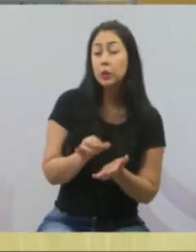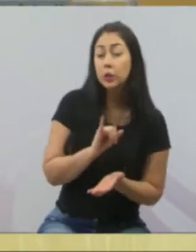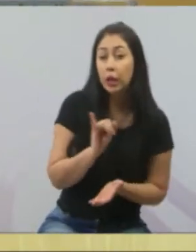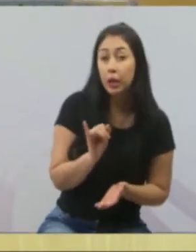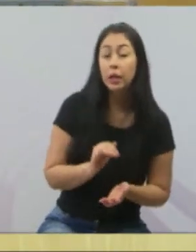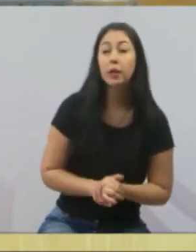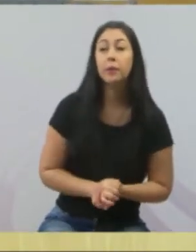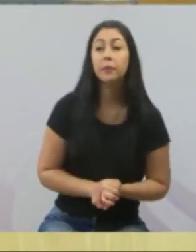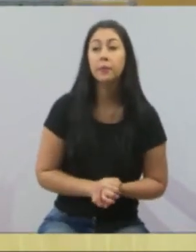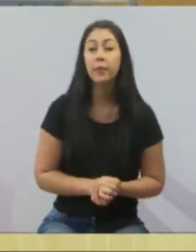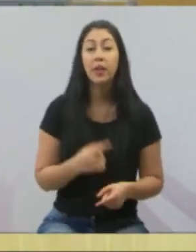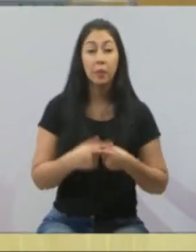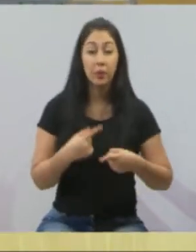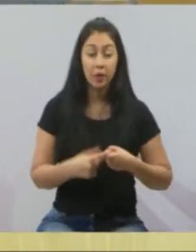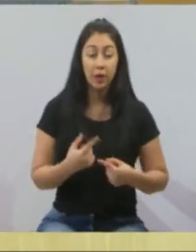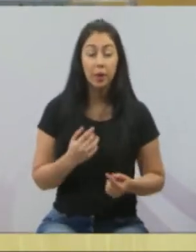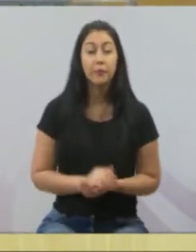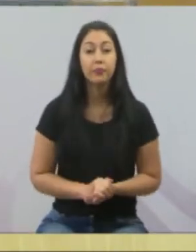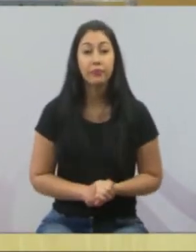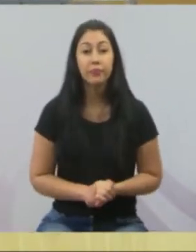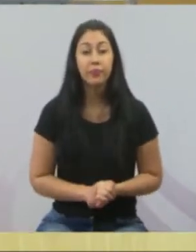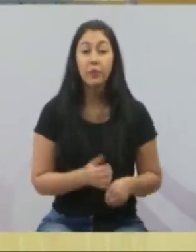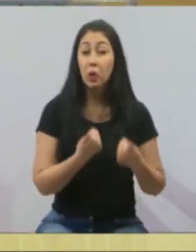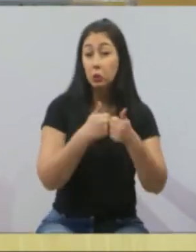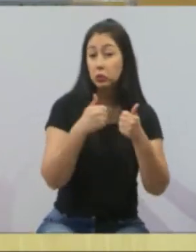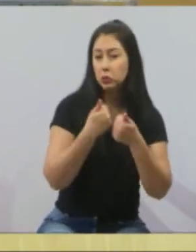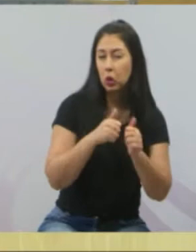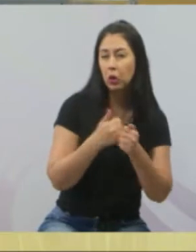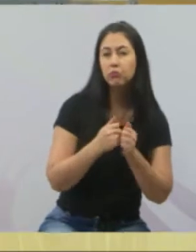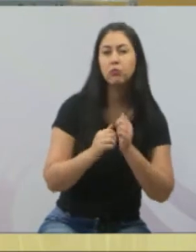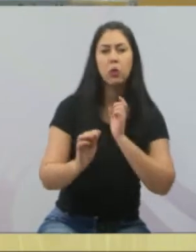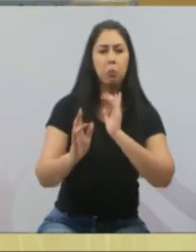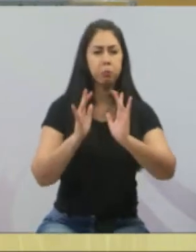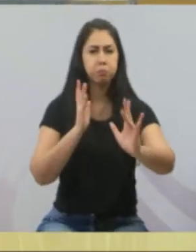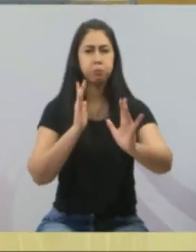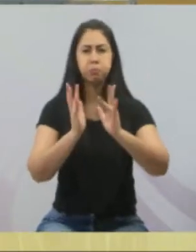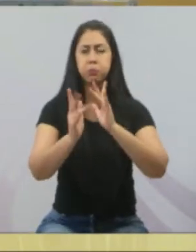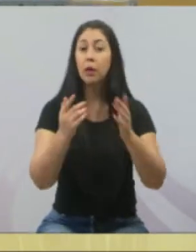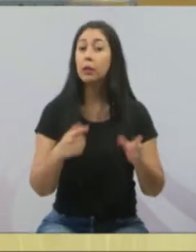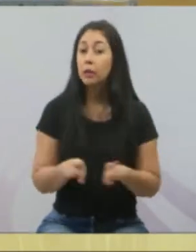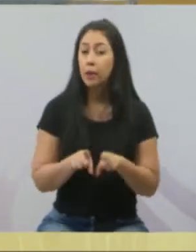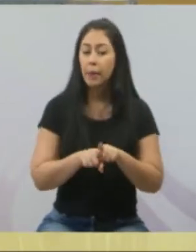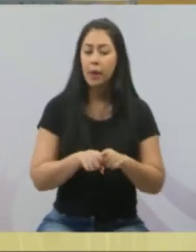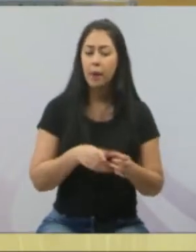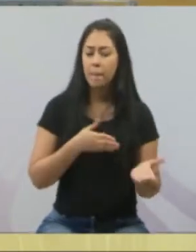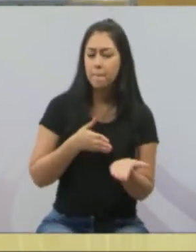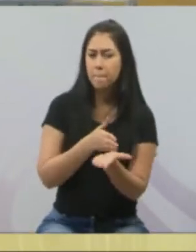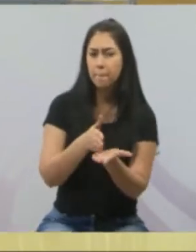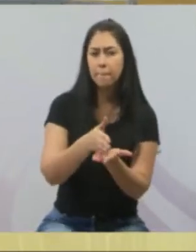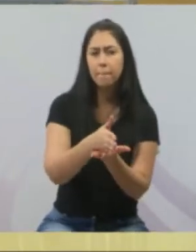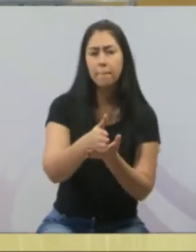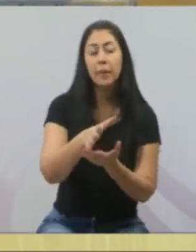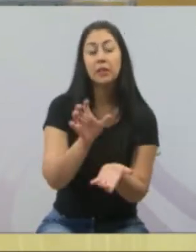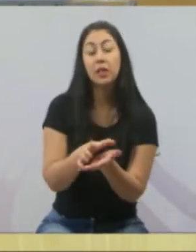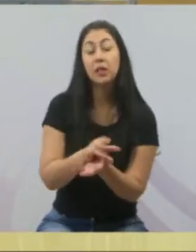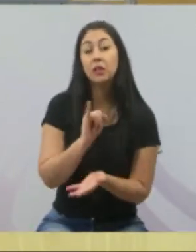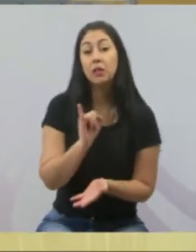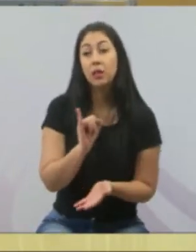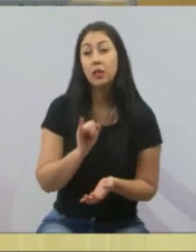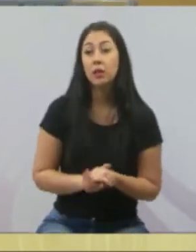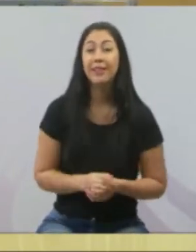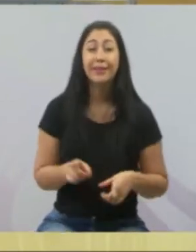pandemia. Na Câmara Federal existe um projeto que já passou pelo Senado, PL 1328/20, que suspende por 120 dias os descontos dos